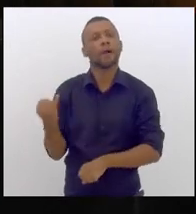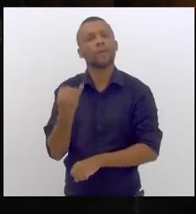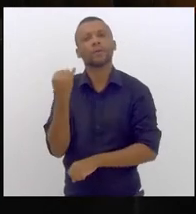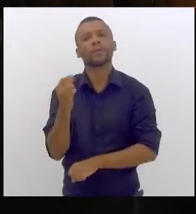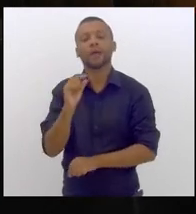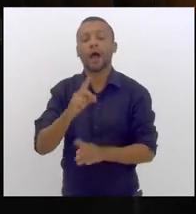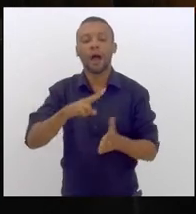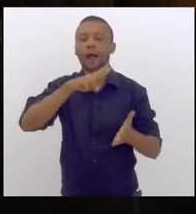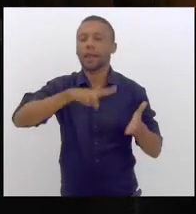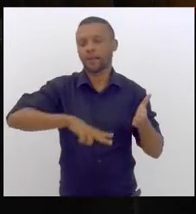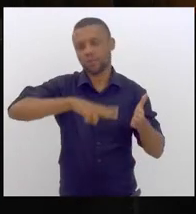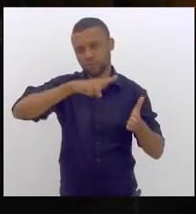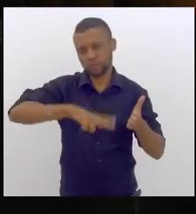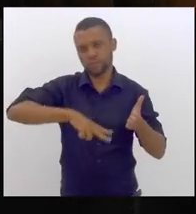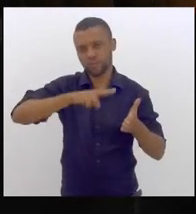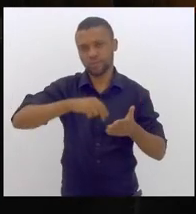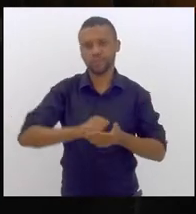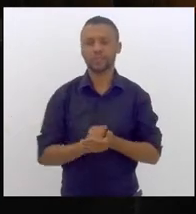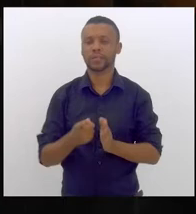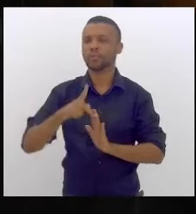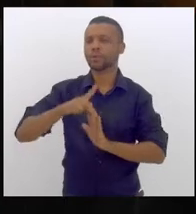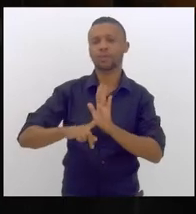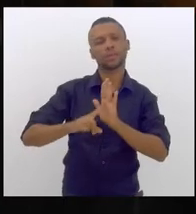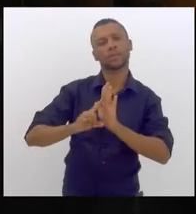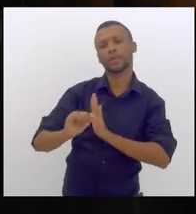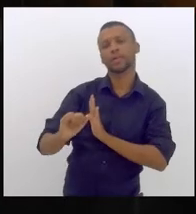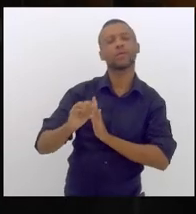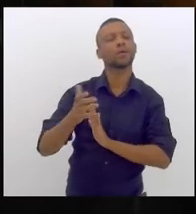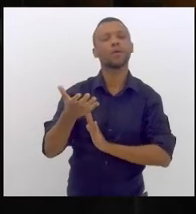leitura. Então, esse é um projeto de lei, e quero aqui